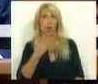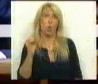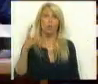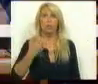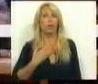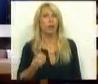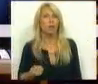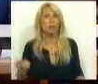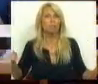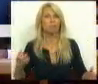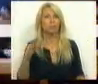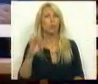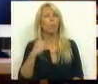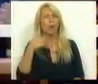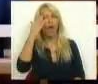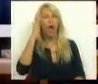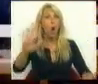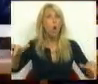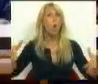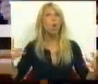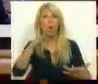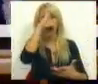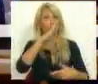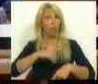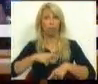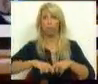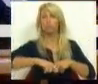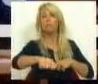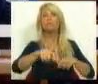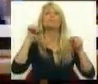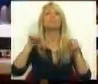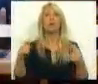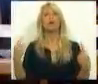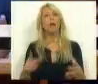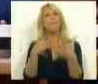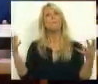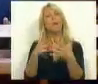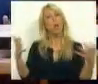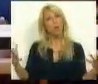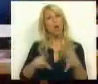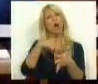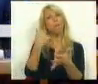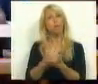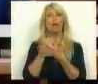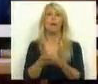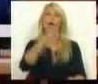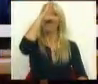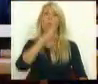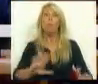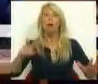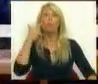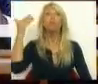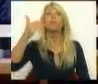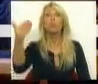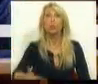O PS entende que qualquer governo é de legislatura. Nesta Câmara existe uma maioria absoluta que se corta ao governo mas não se conhece o futuro.